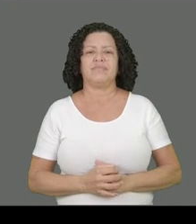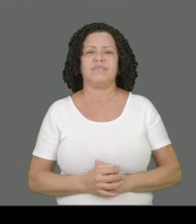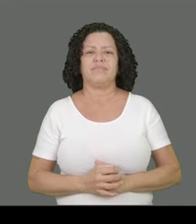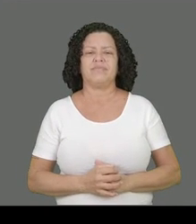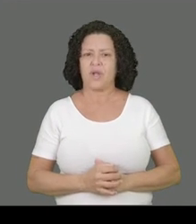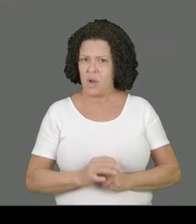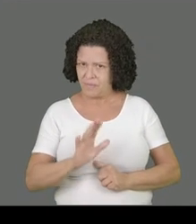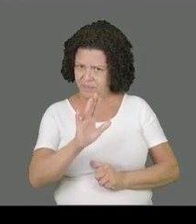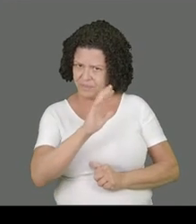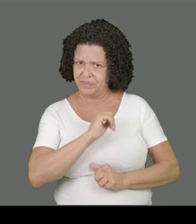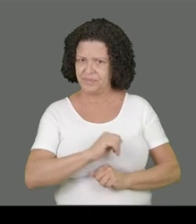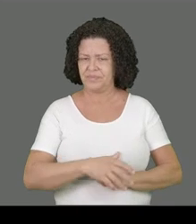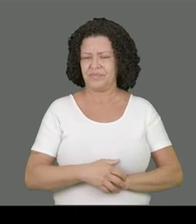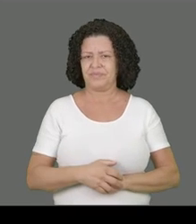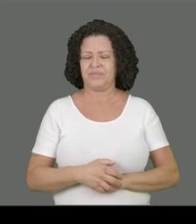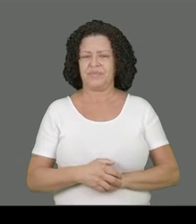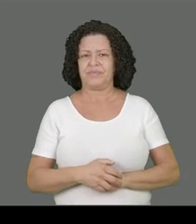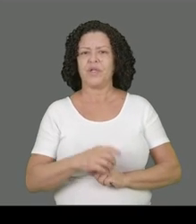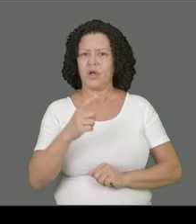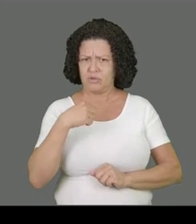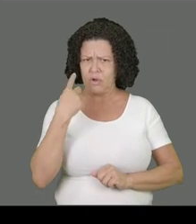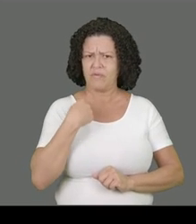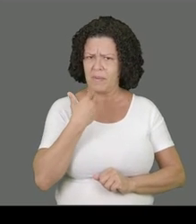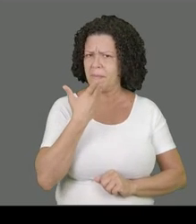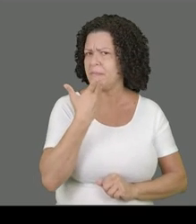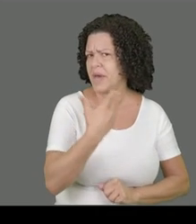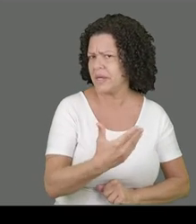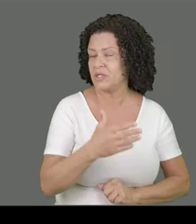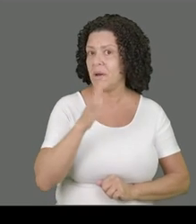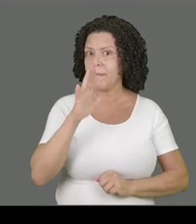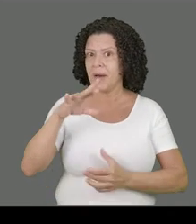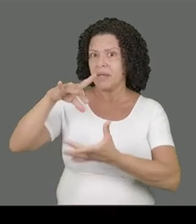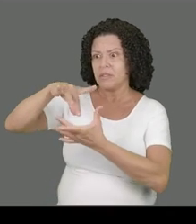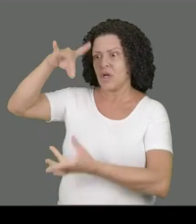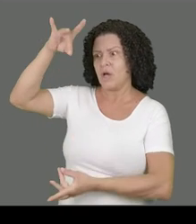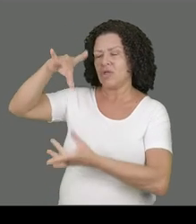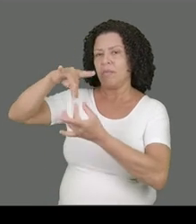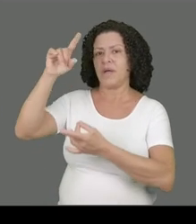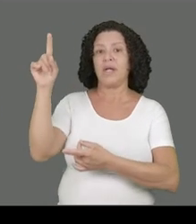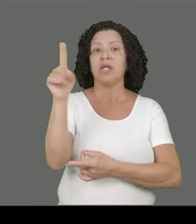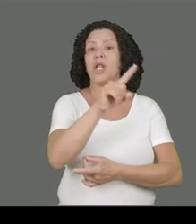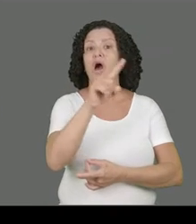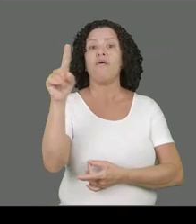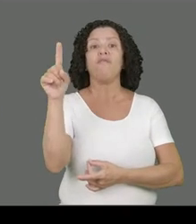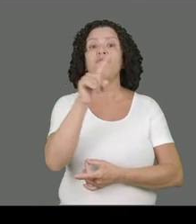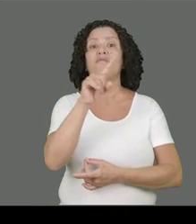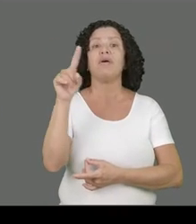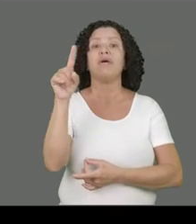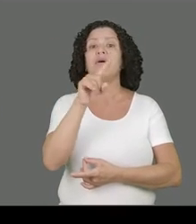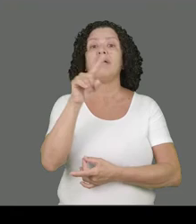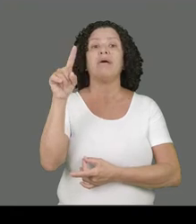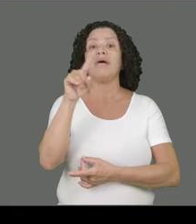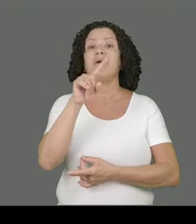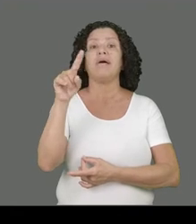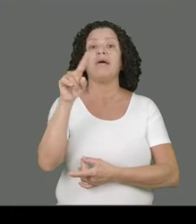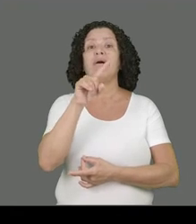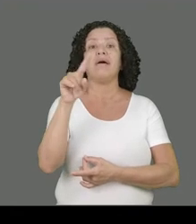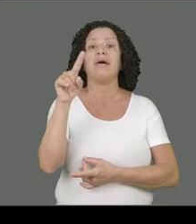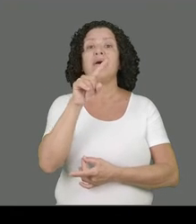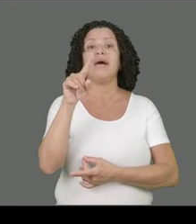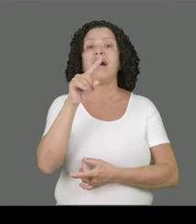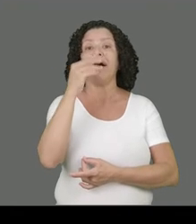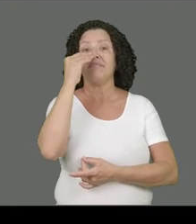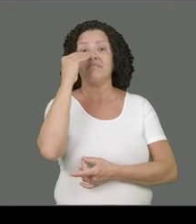nós. Olha só, nós vamos pedir, mas os espíritos não vão isentar